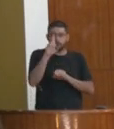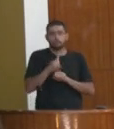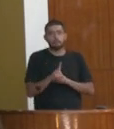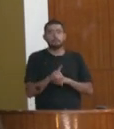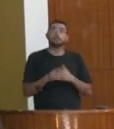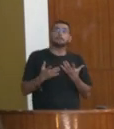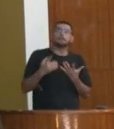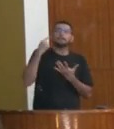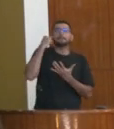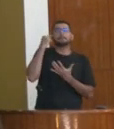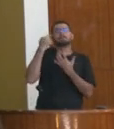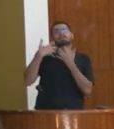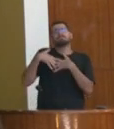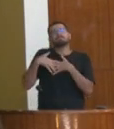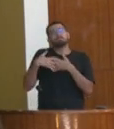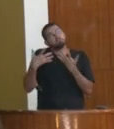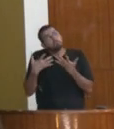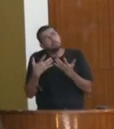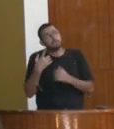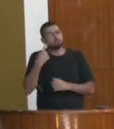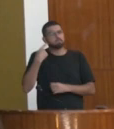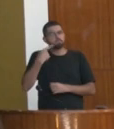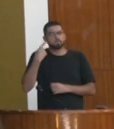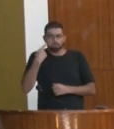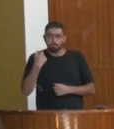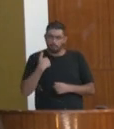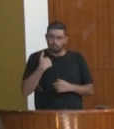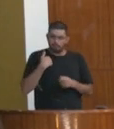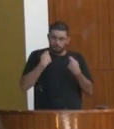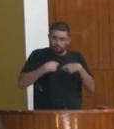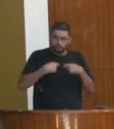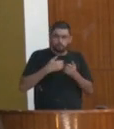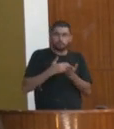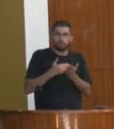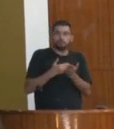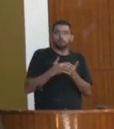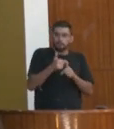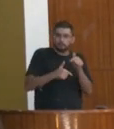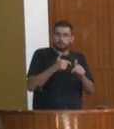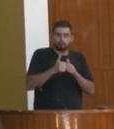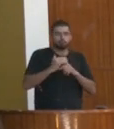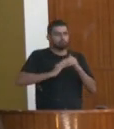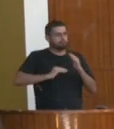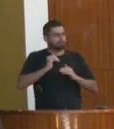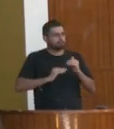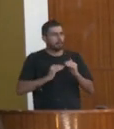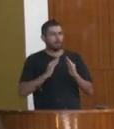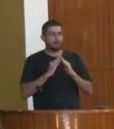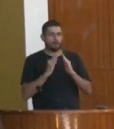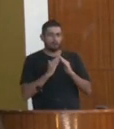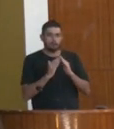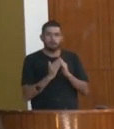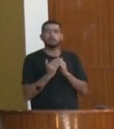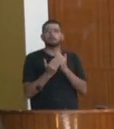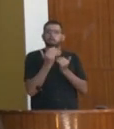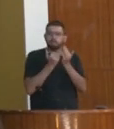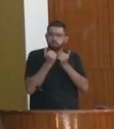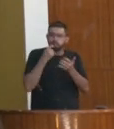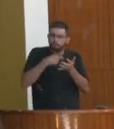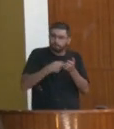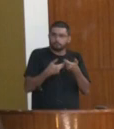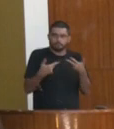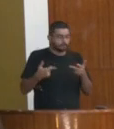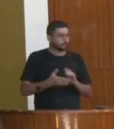o jeito é advogar, eu preciso levar para casa. E aí me cabe uma coisa seguinte,